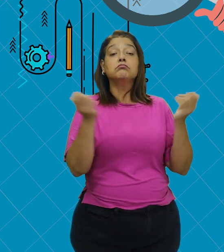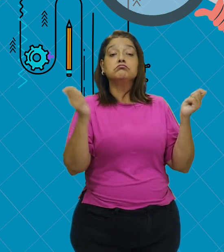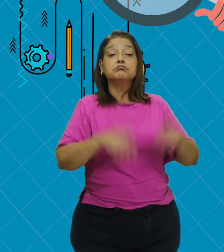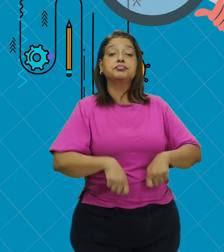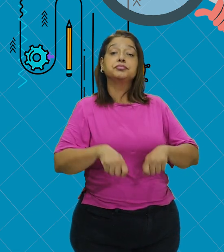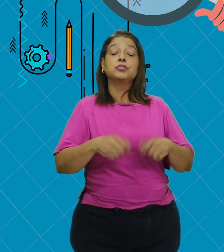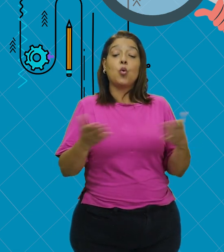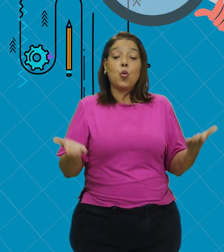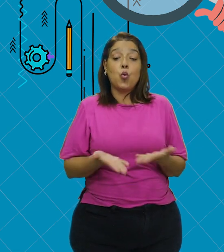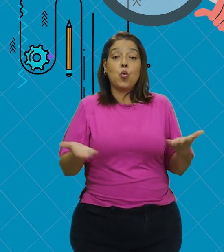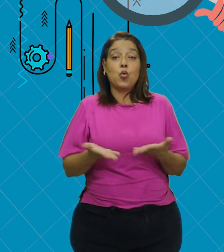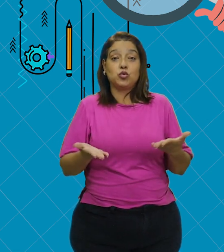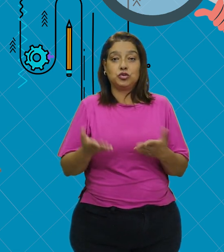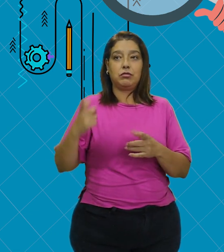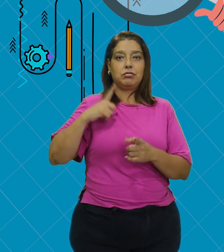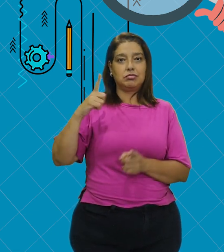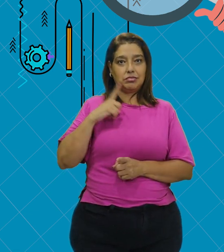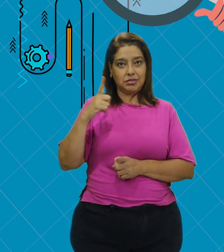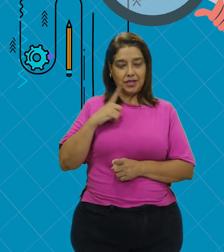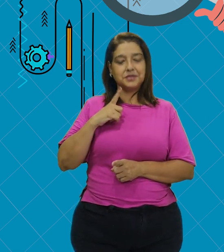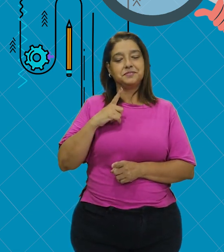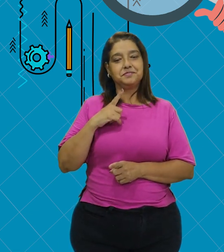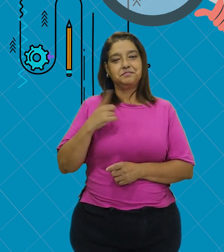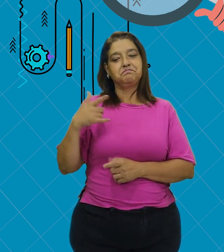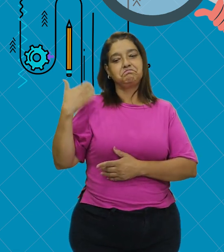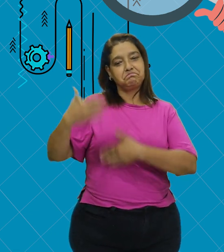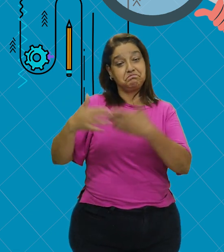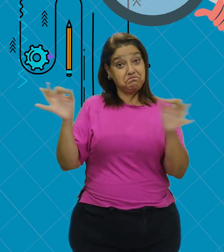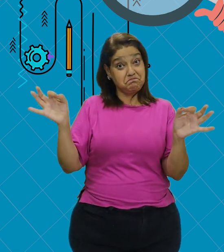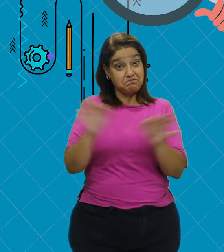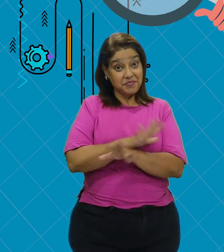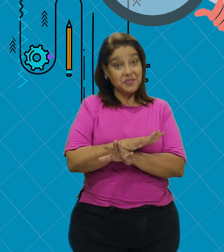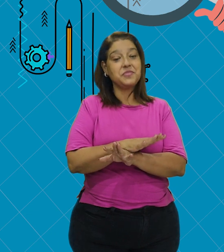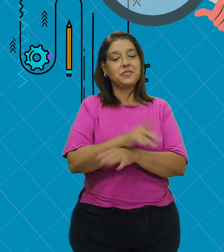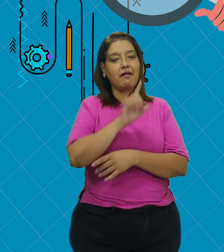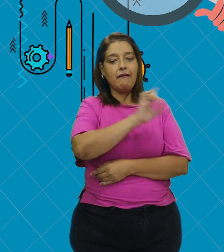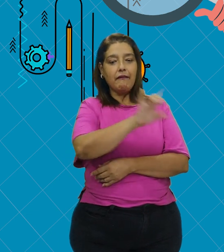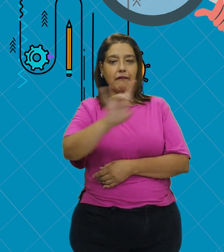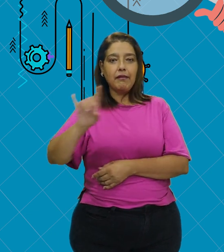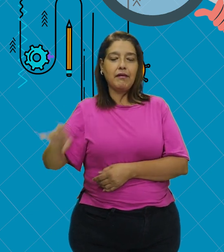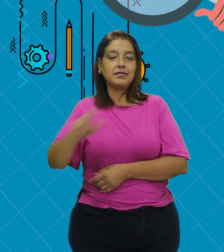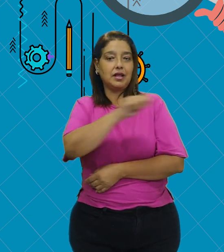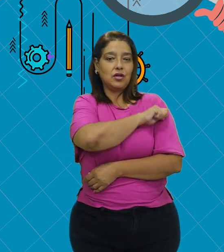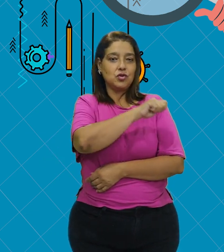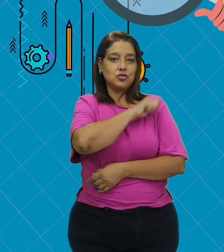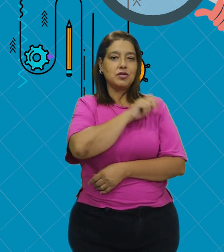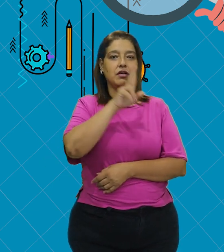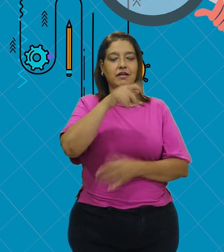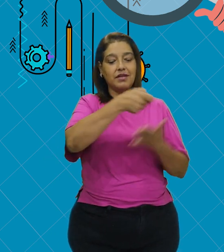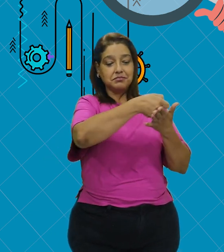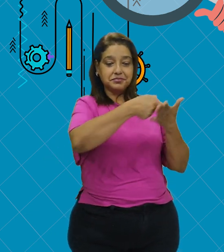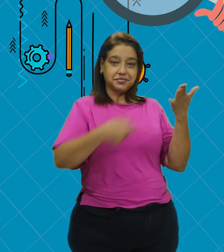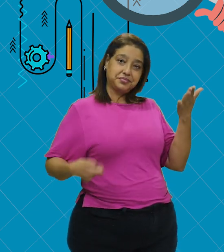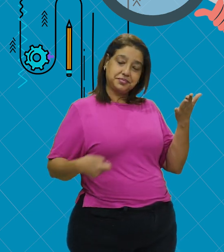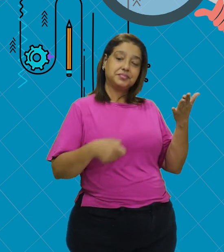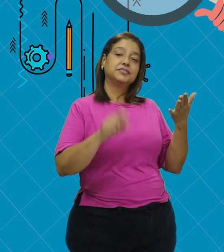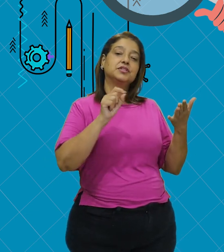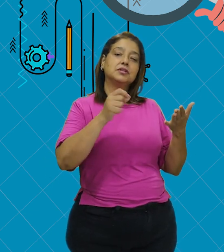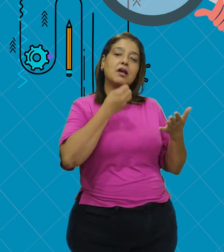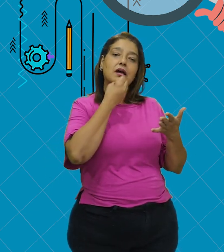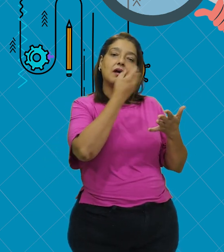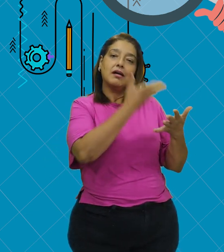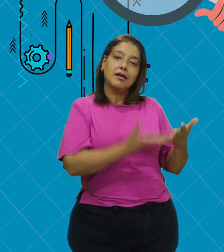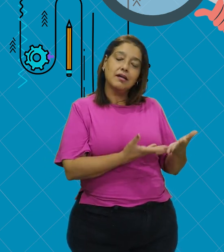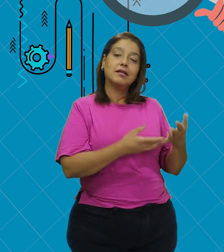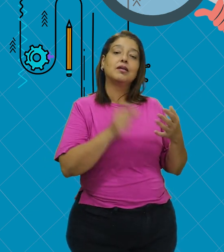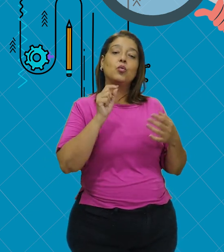eles atualmente. Após todo esse processo, cada estudante produzirá uma redação sobre